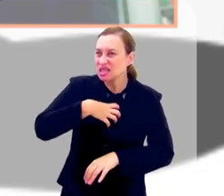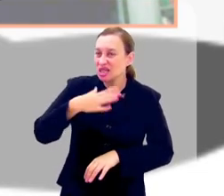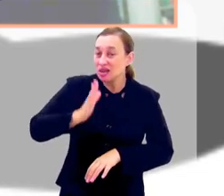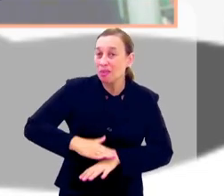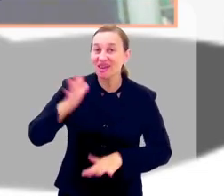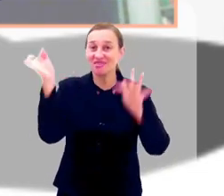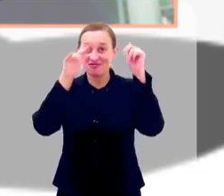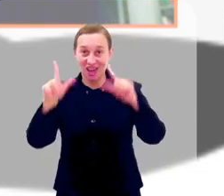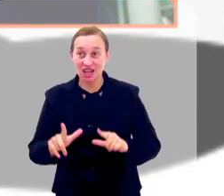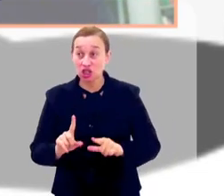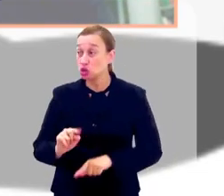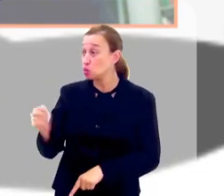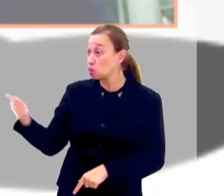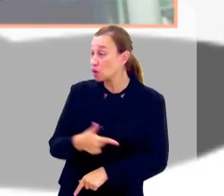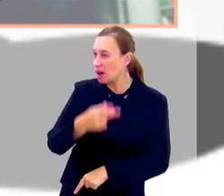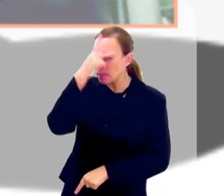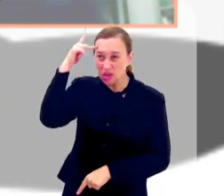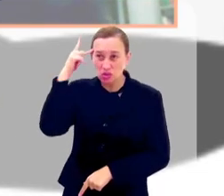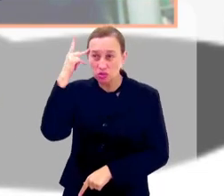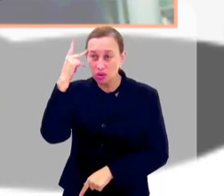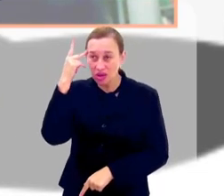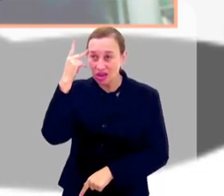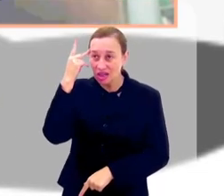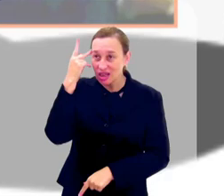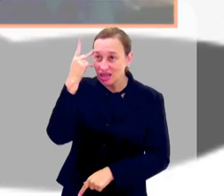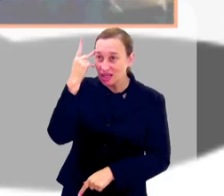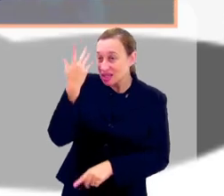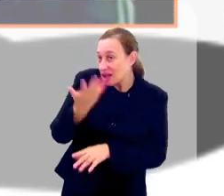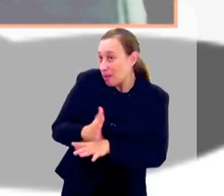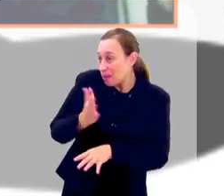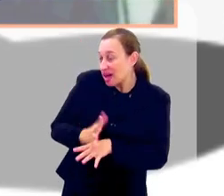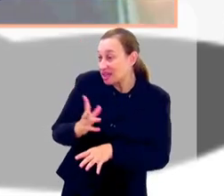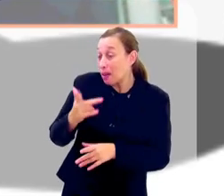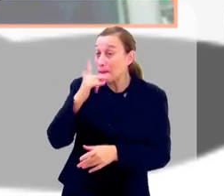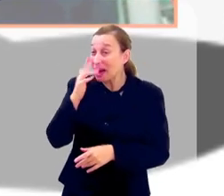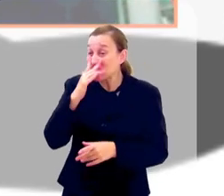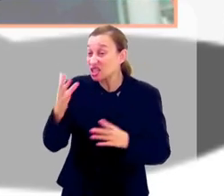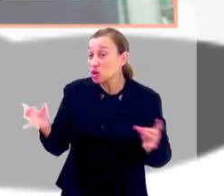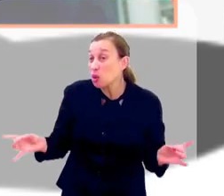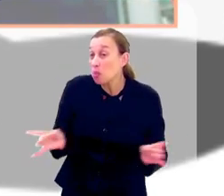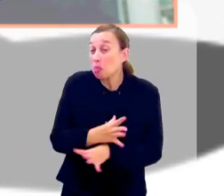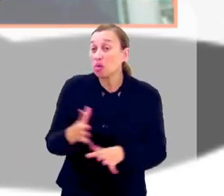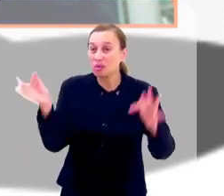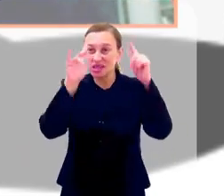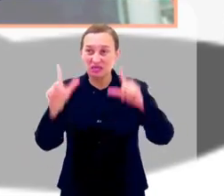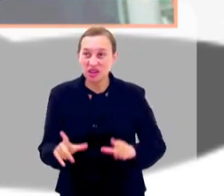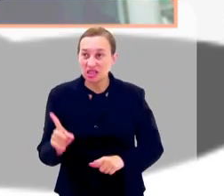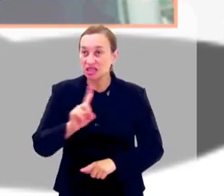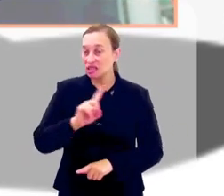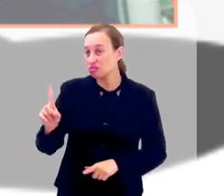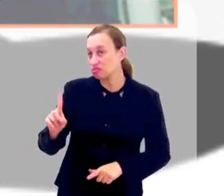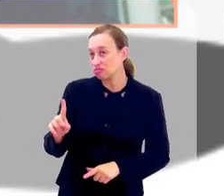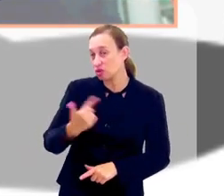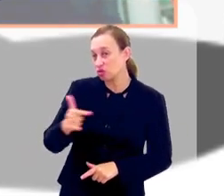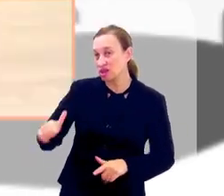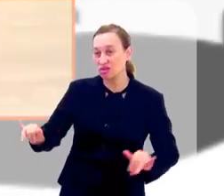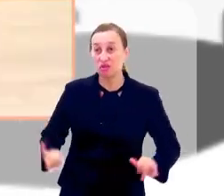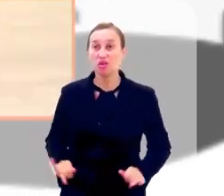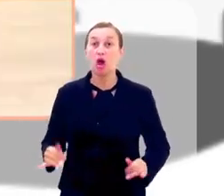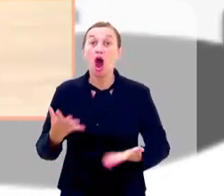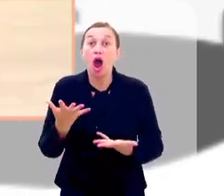se sentir, às vezes, mais feliz do que aquela pessoa que, na teoria, parece que está com tudo pronto para ser feliz e não ter